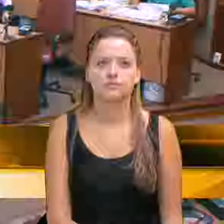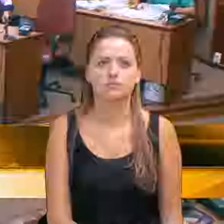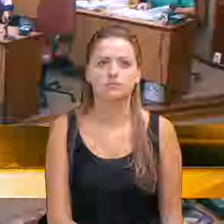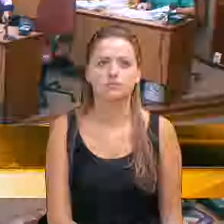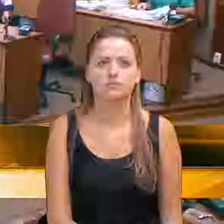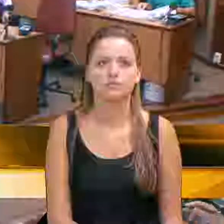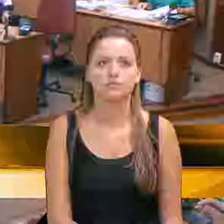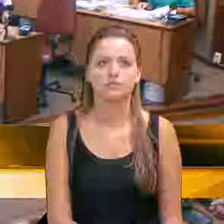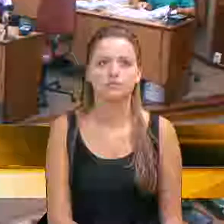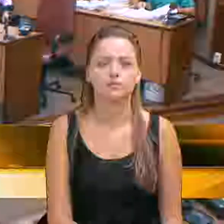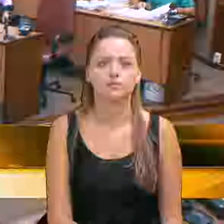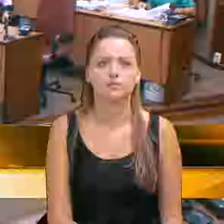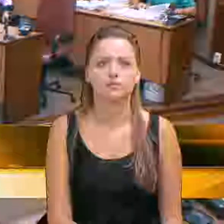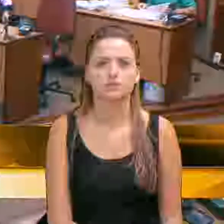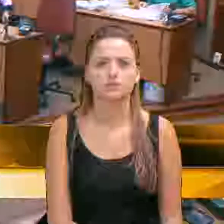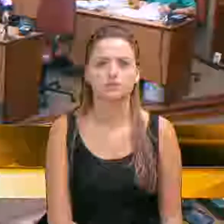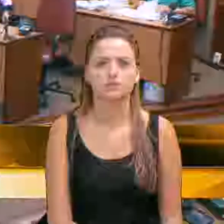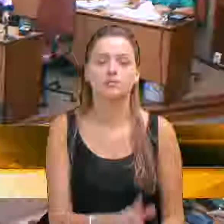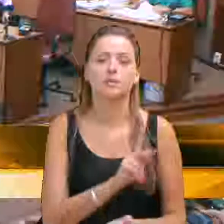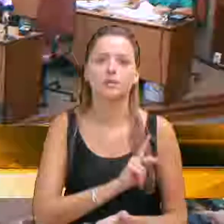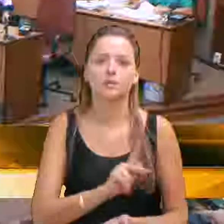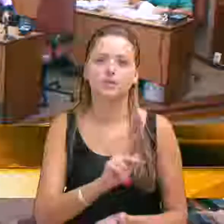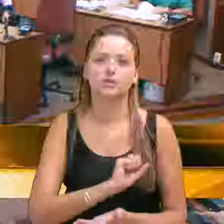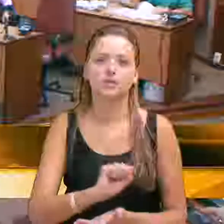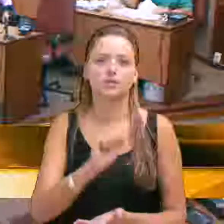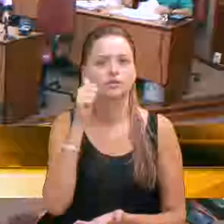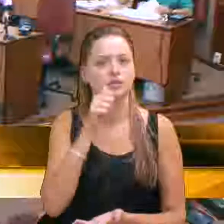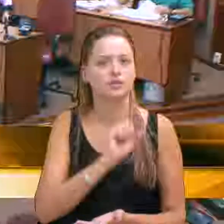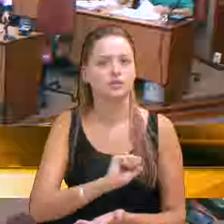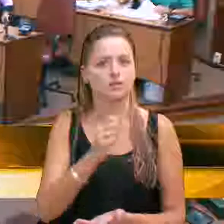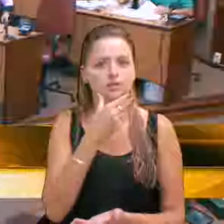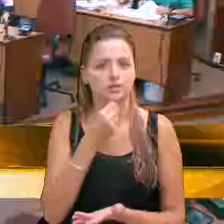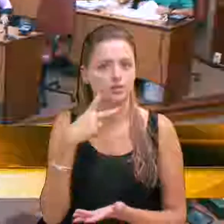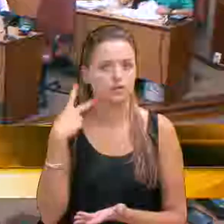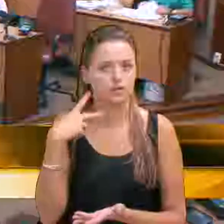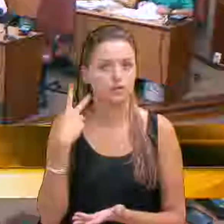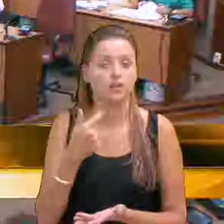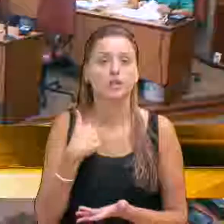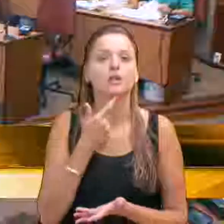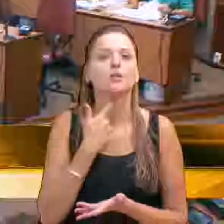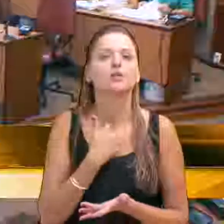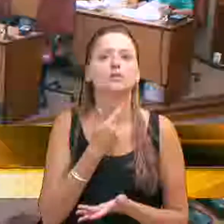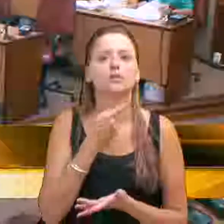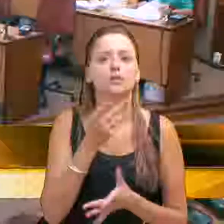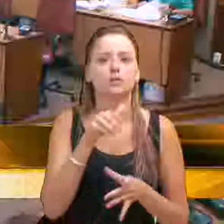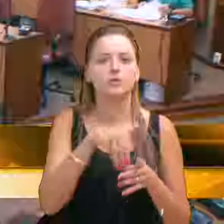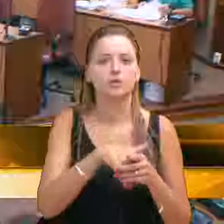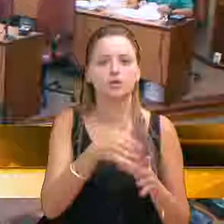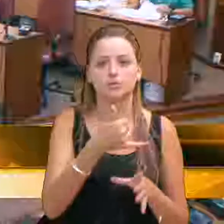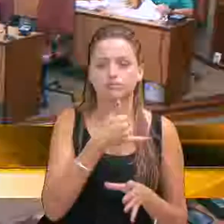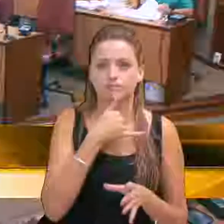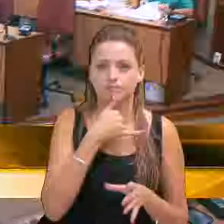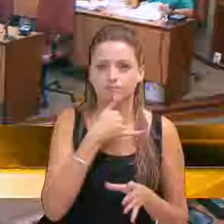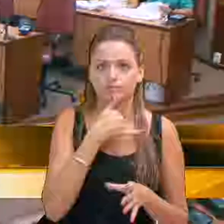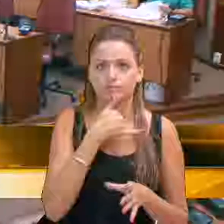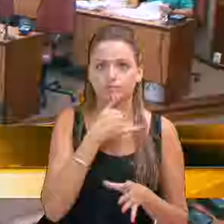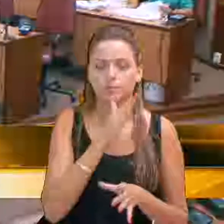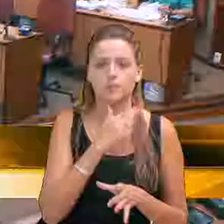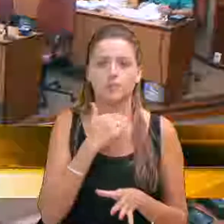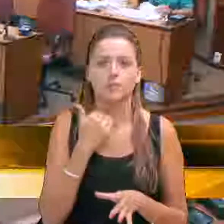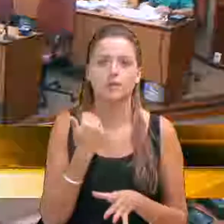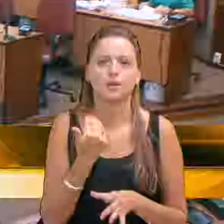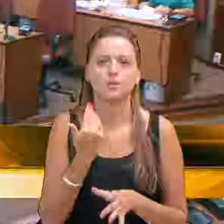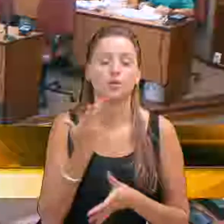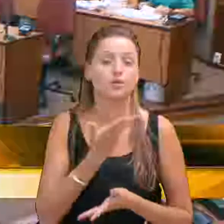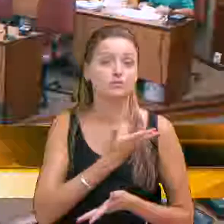Senhor presidente, senhoras e senhores vereadores, eu gostaria aqui de colocar um voto de pesar para o falecimento